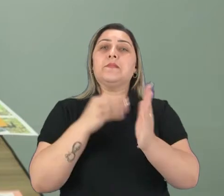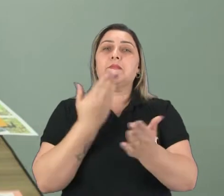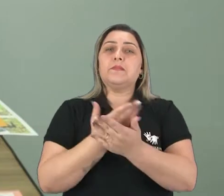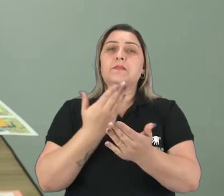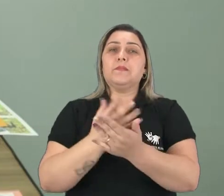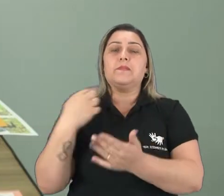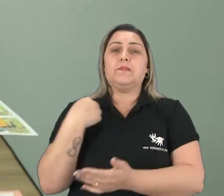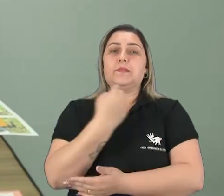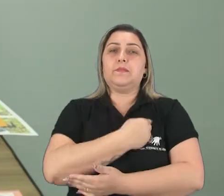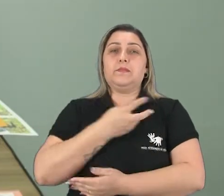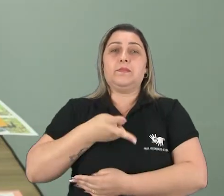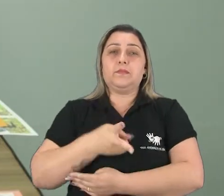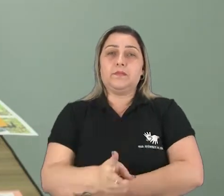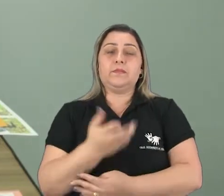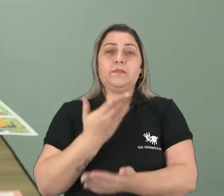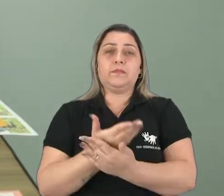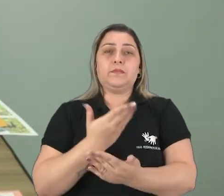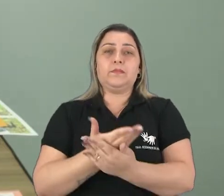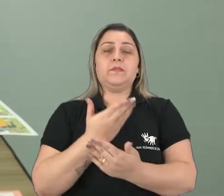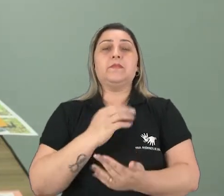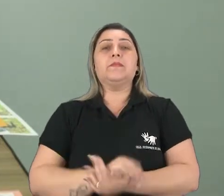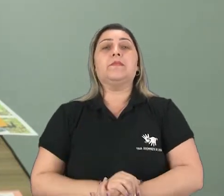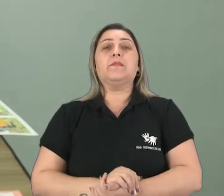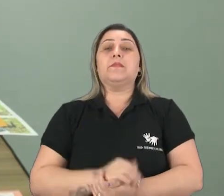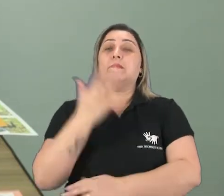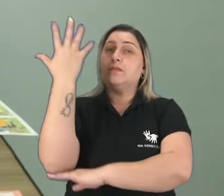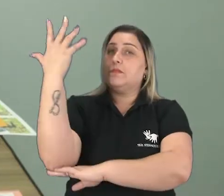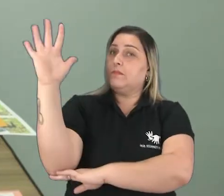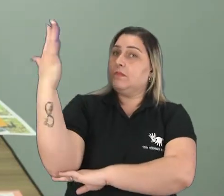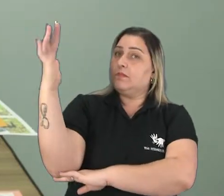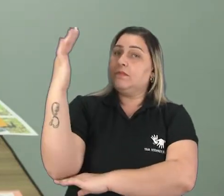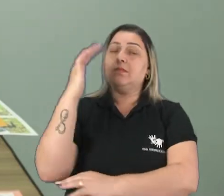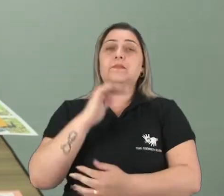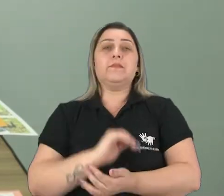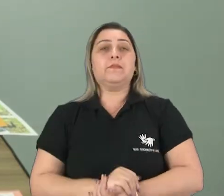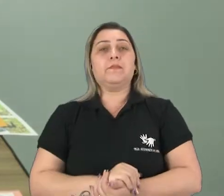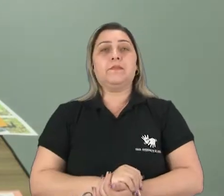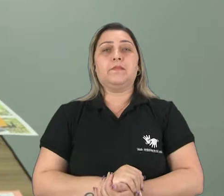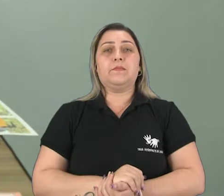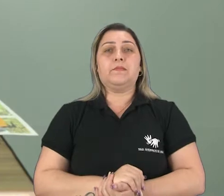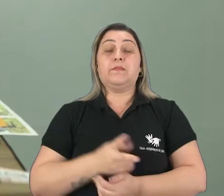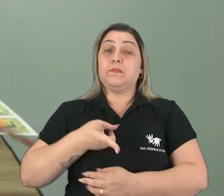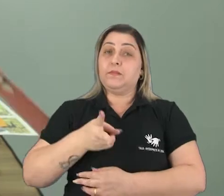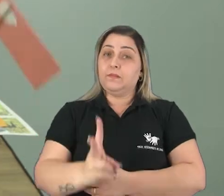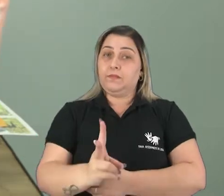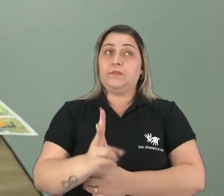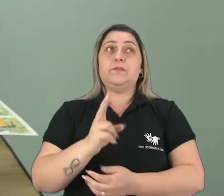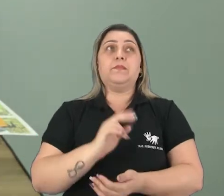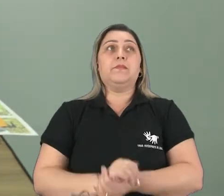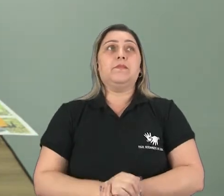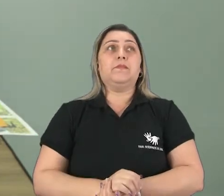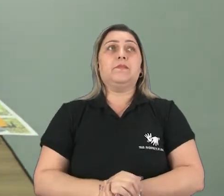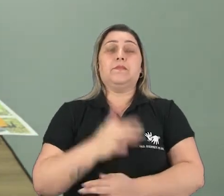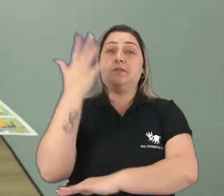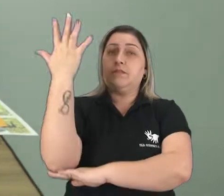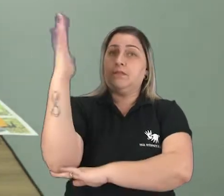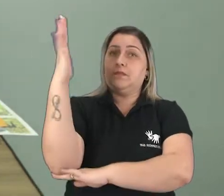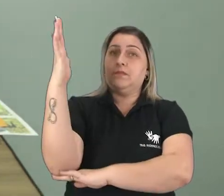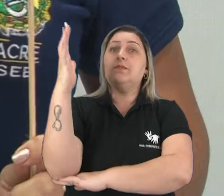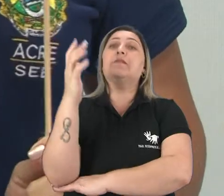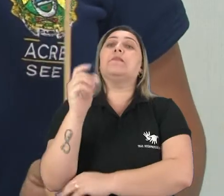aula. Vamos continuar estudando sobre as plantas. Vamos continuar estudando sobre as